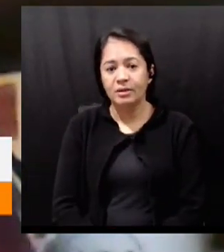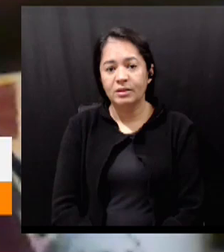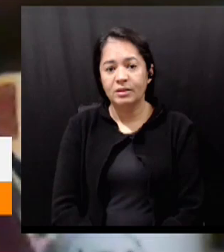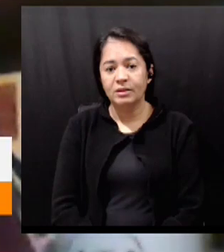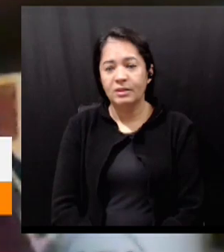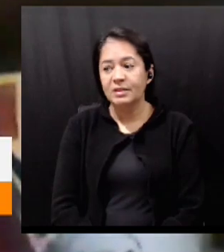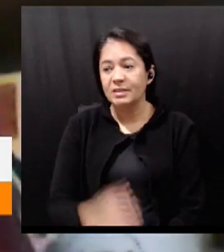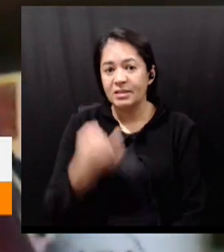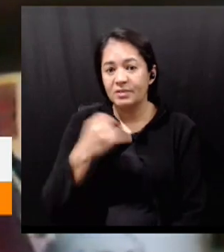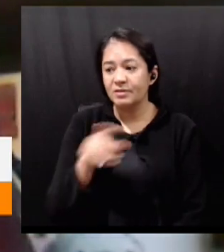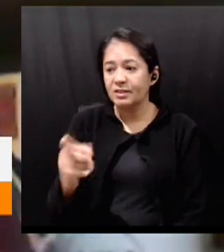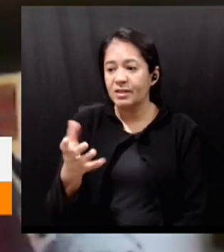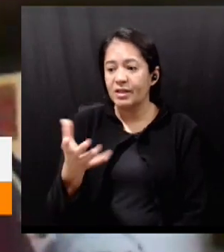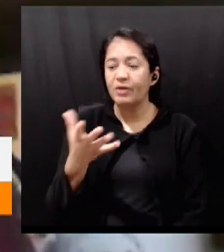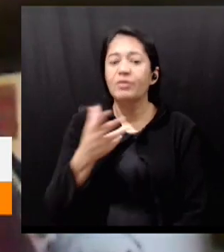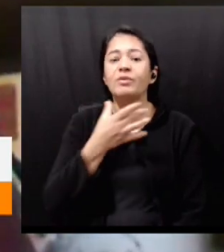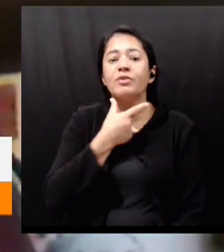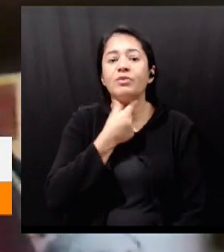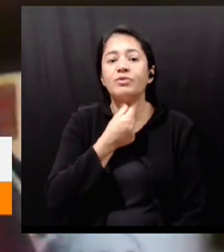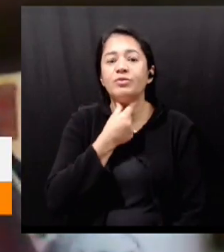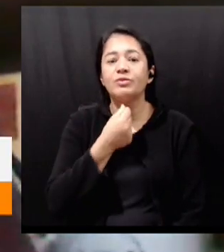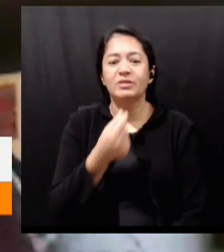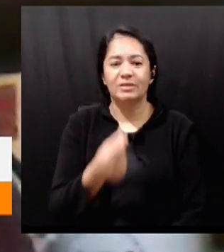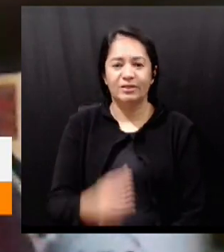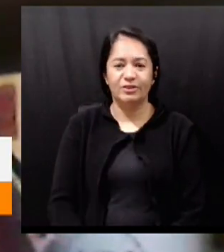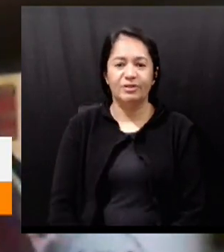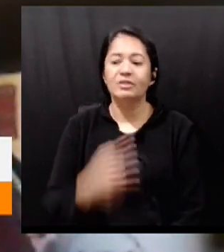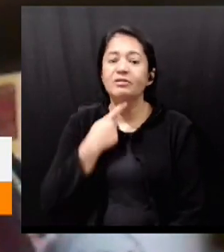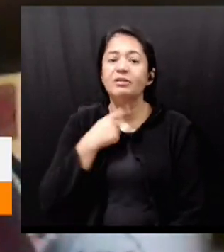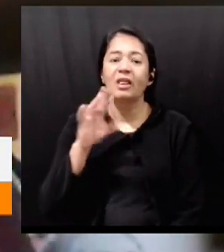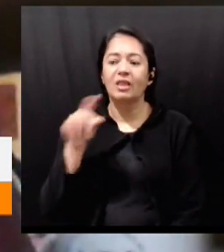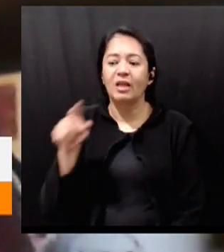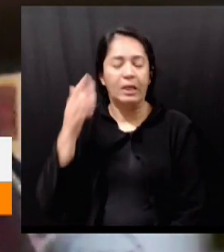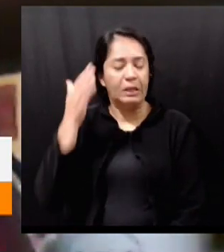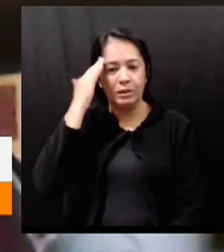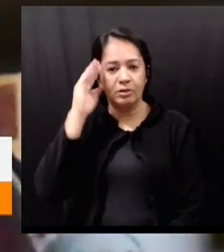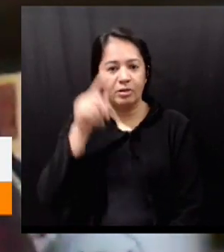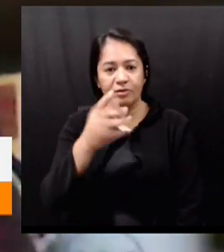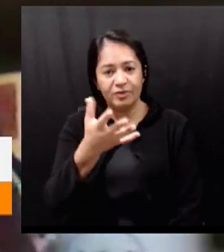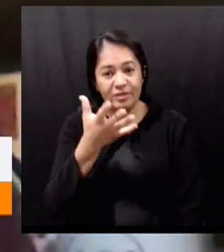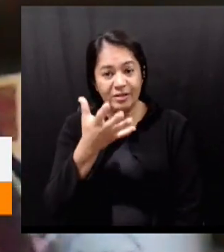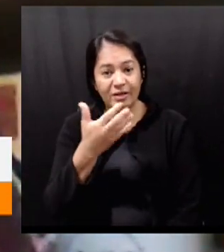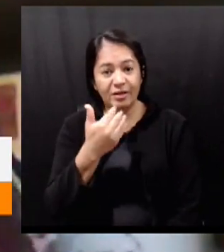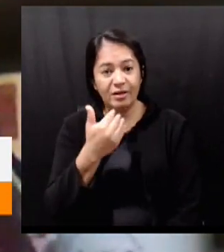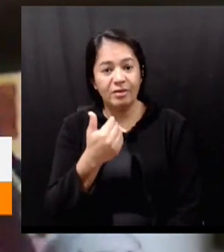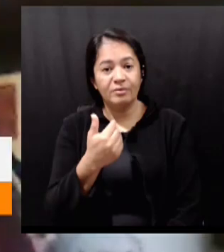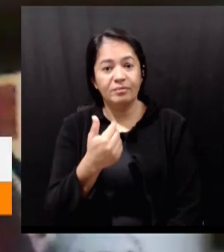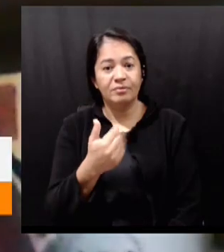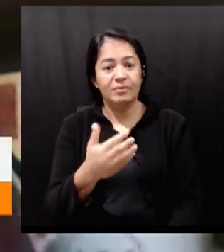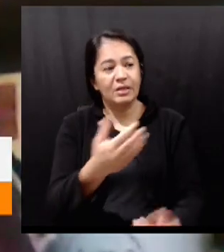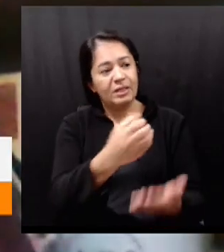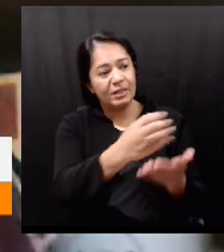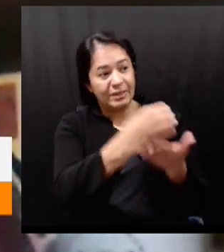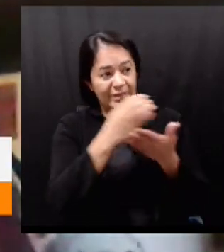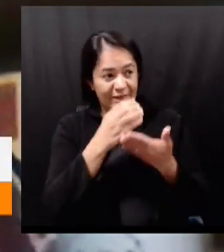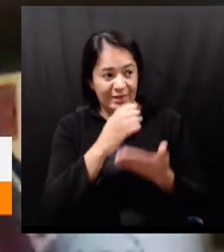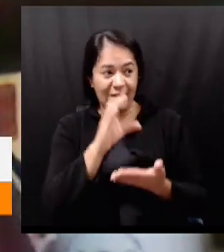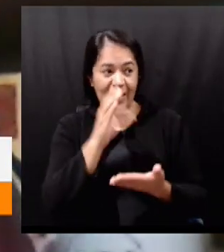estou com sede, ele não vai entender que você está falando, olha, traga um copo de água para mim